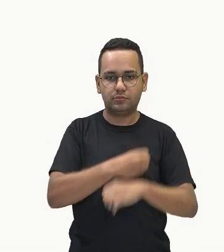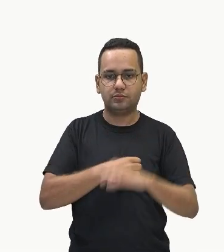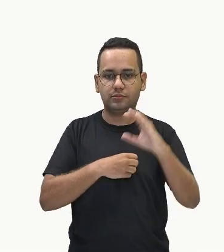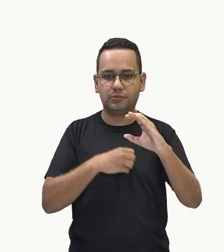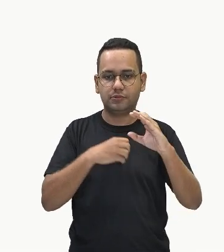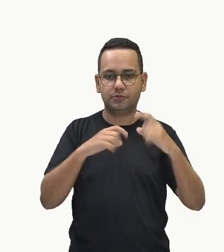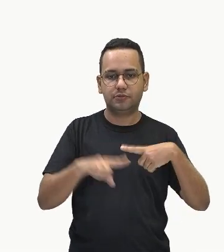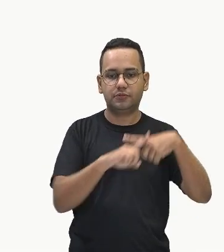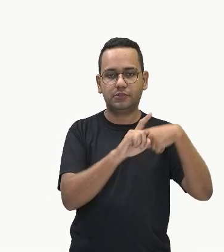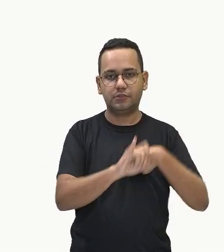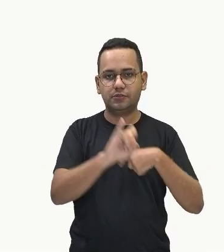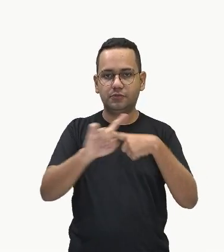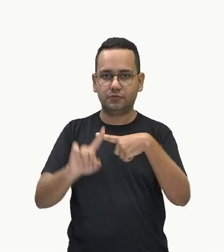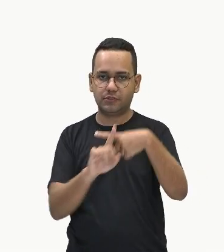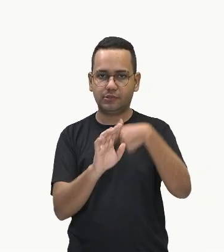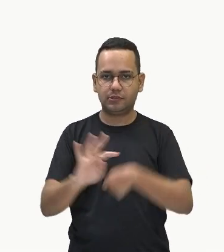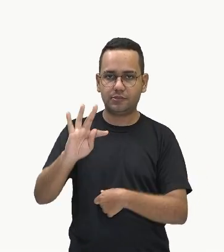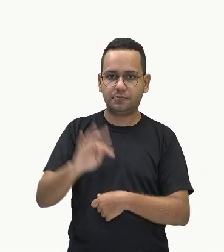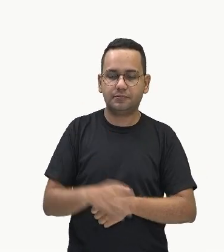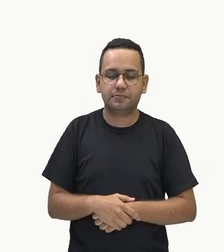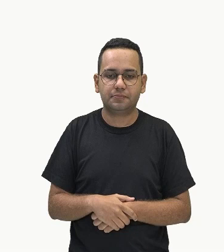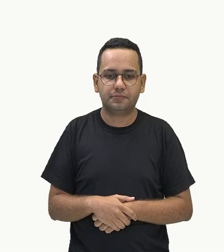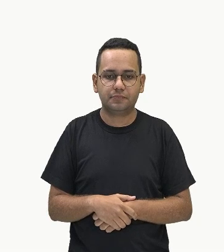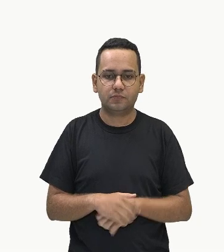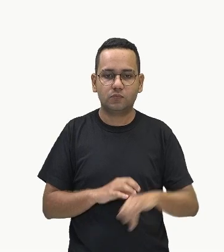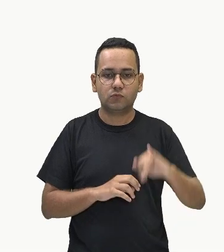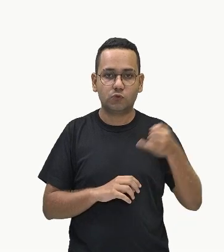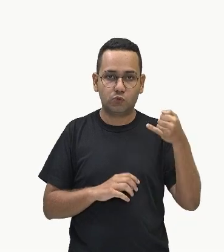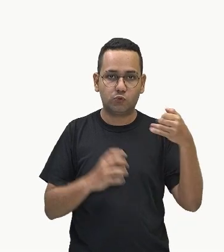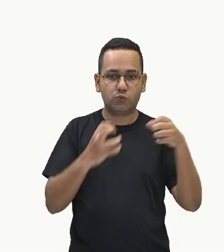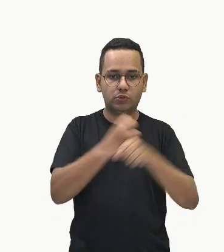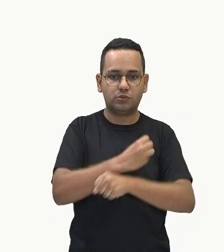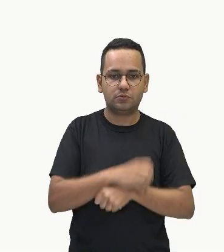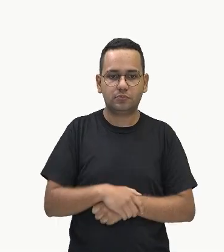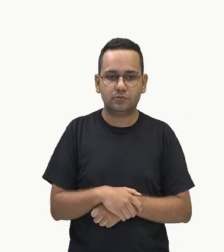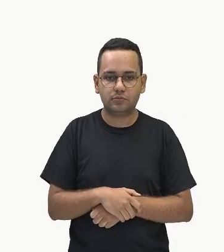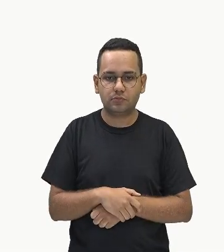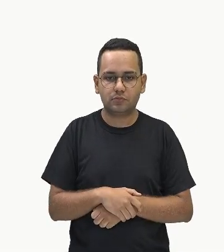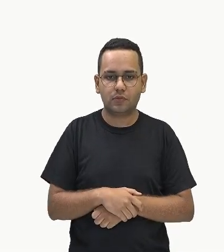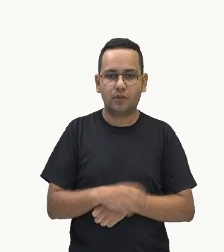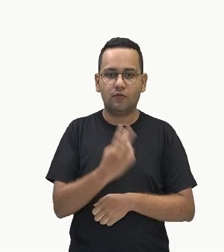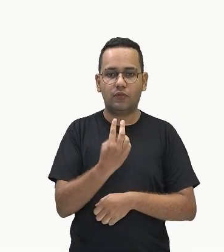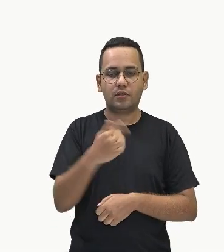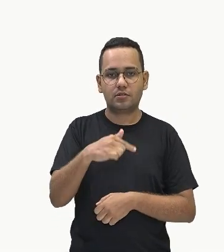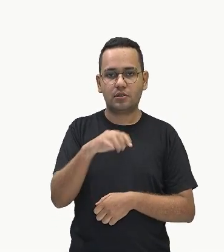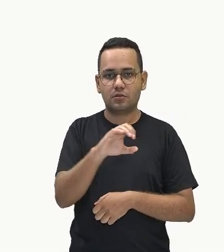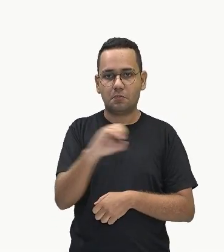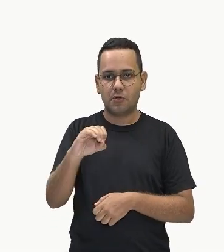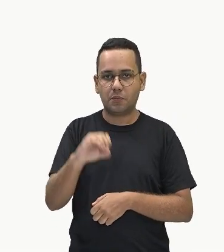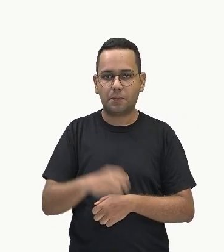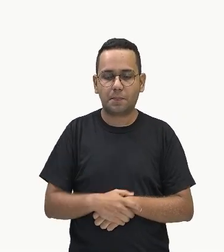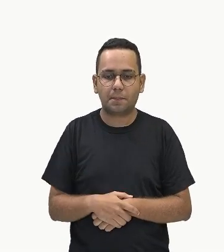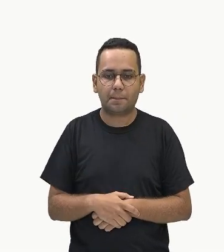vezes tempo. Meus juros vai ser meu capital, 27 mil.